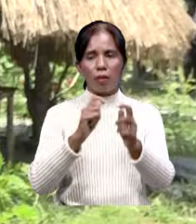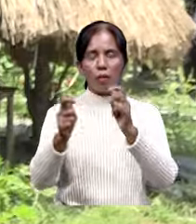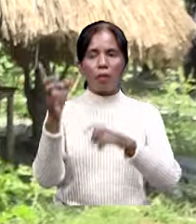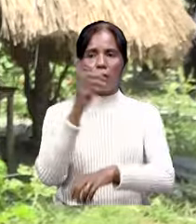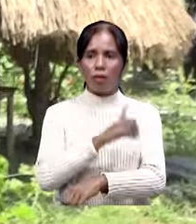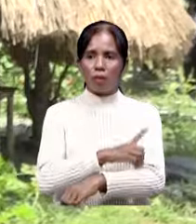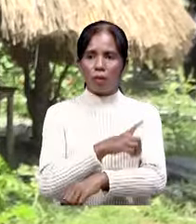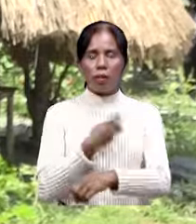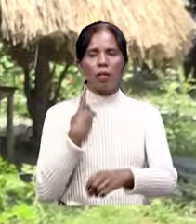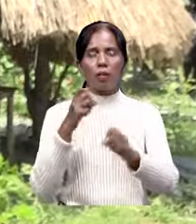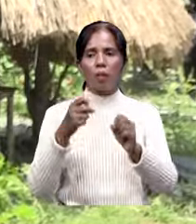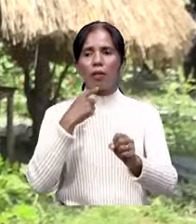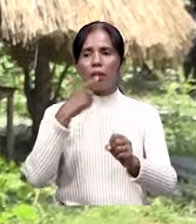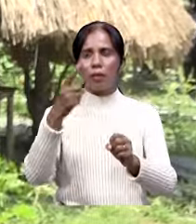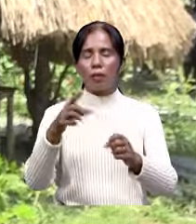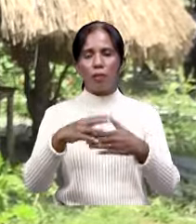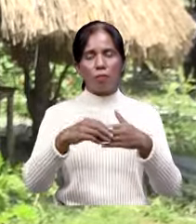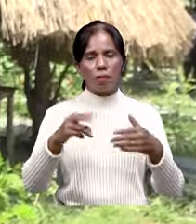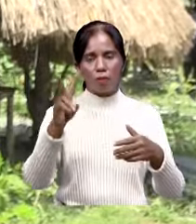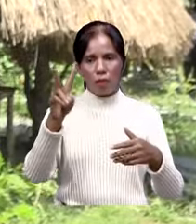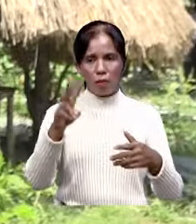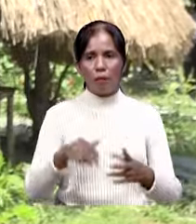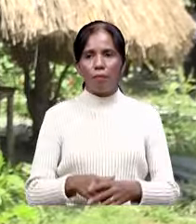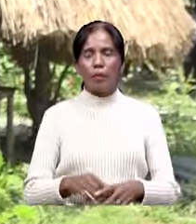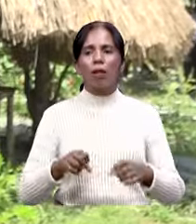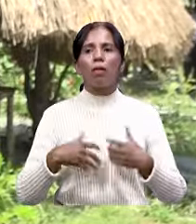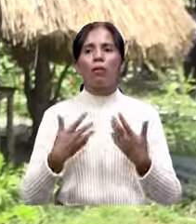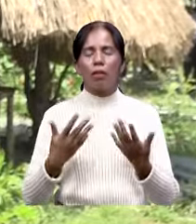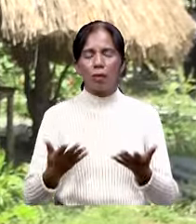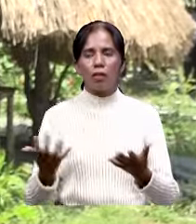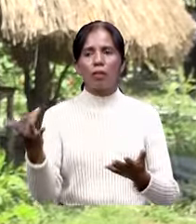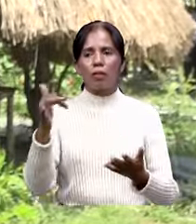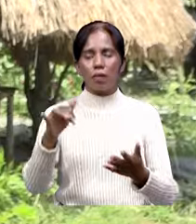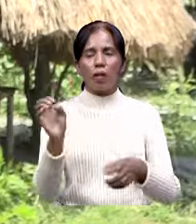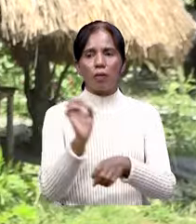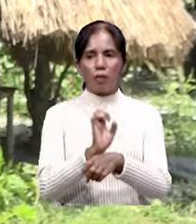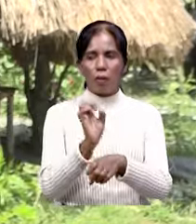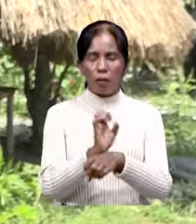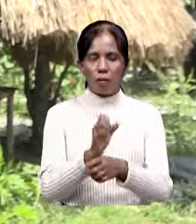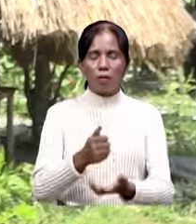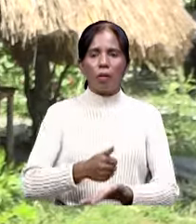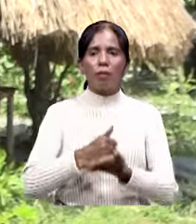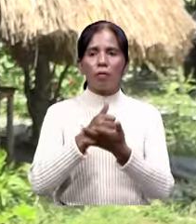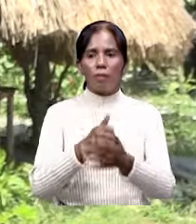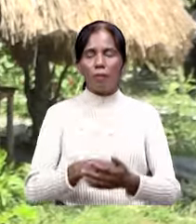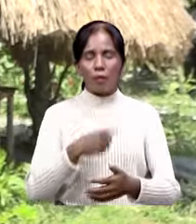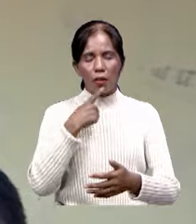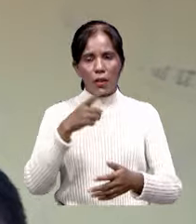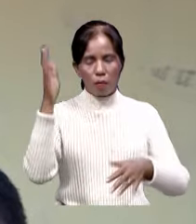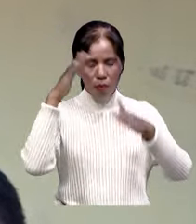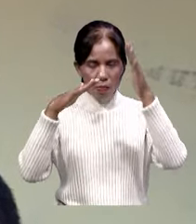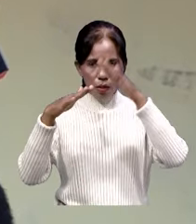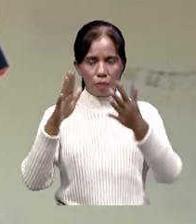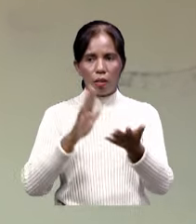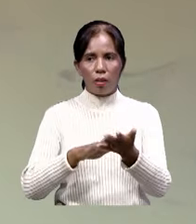lorong ita bela diham bamai $2. Entau, o insa basiranya ekonomi ida nebe mat sustenta. Hatamba problema escola